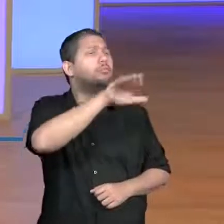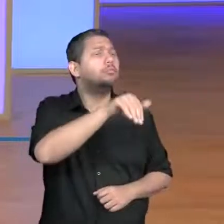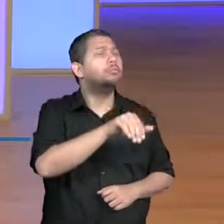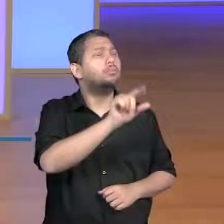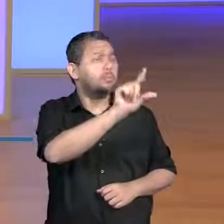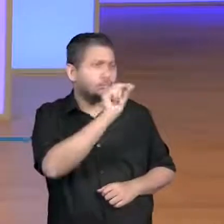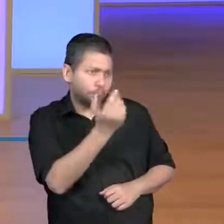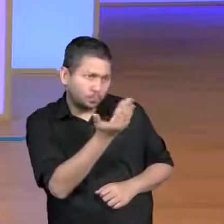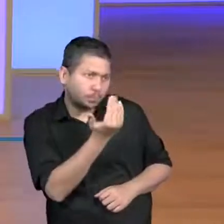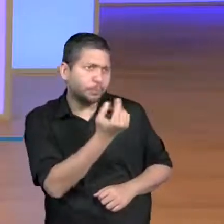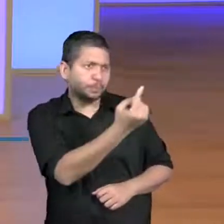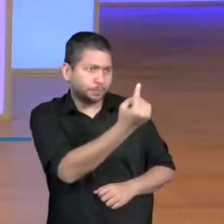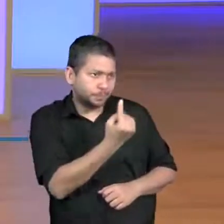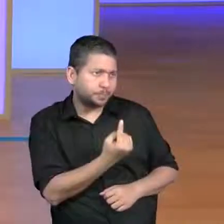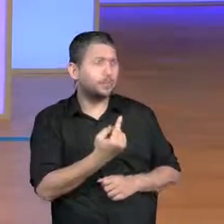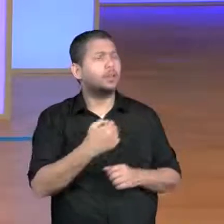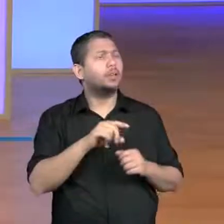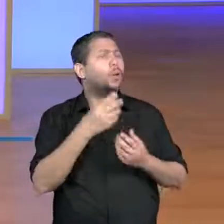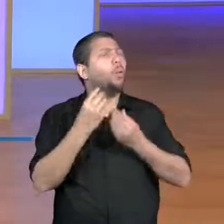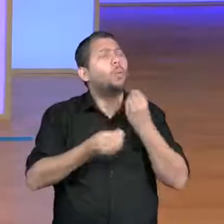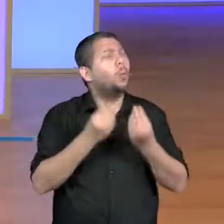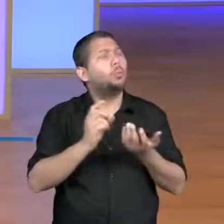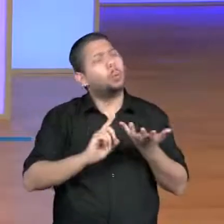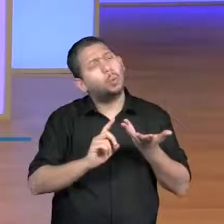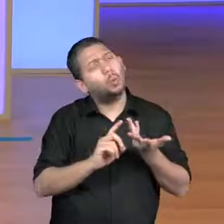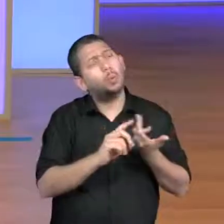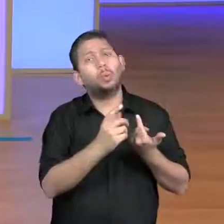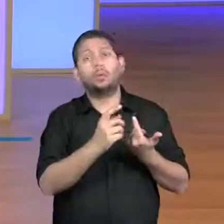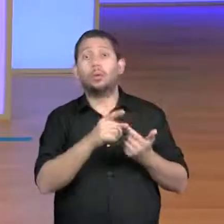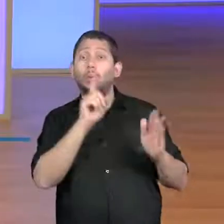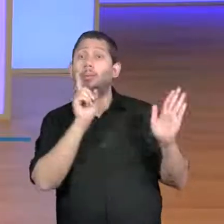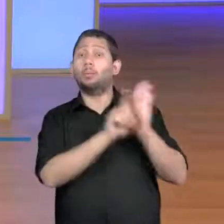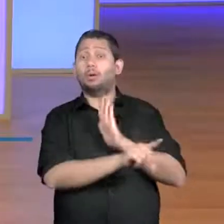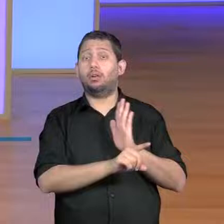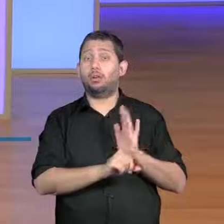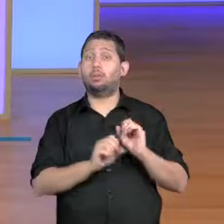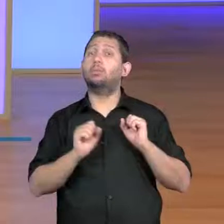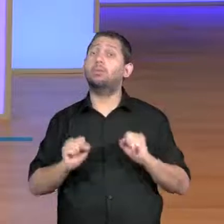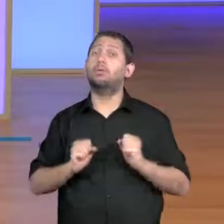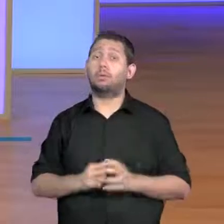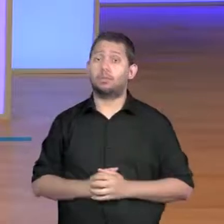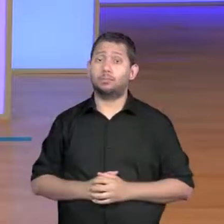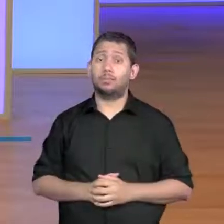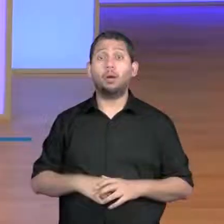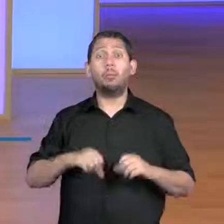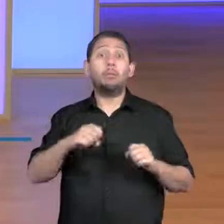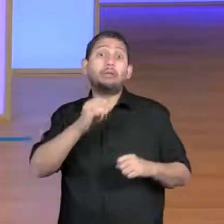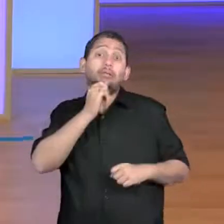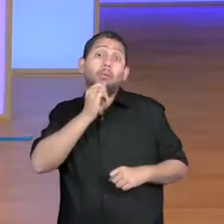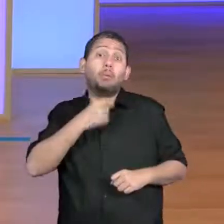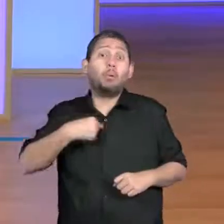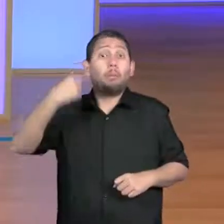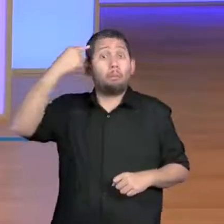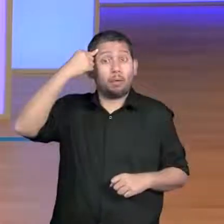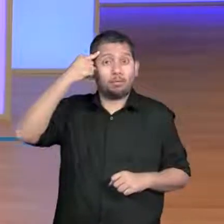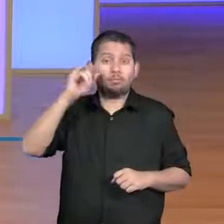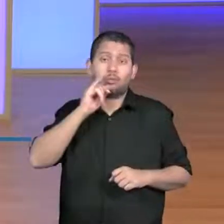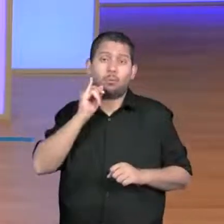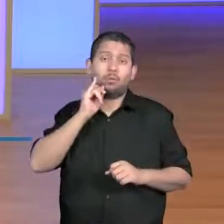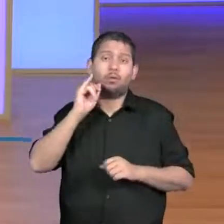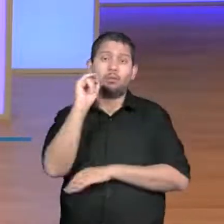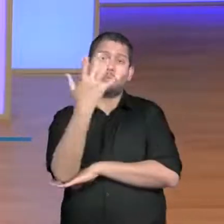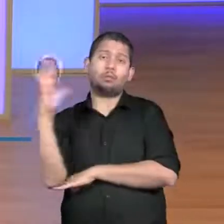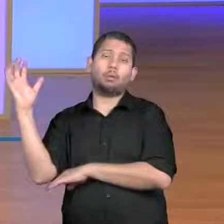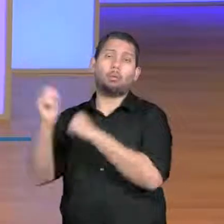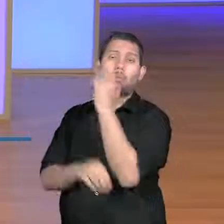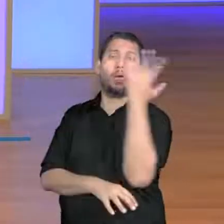Tá, agora eu entendi. Ou eu posso escolher o tema, ou eu posso primeiro escolher a pessoa. Acho que o tema. Pode, eu acho que é